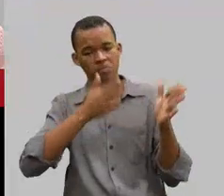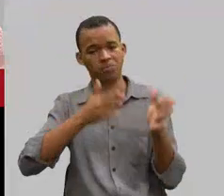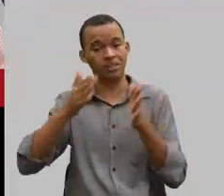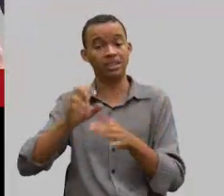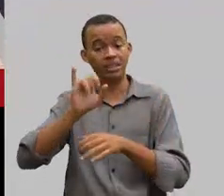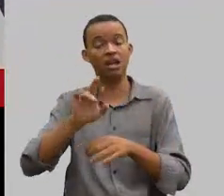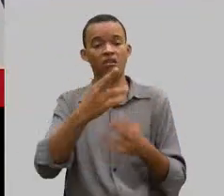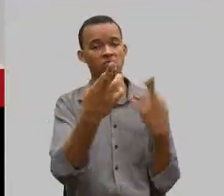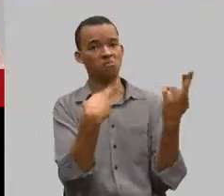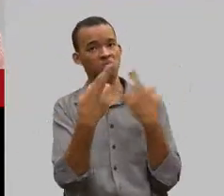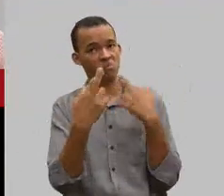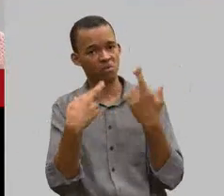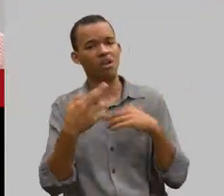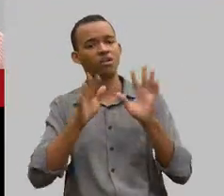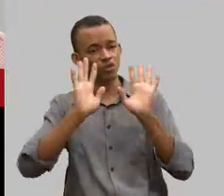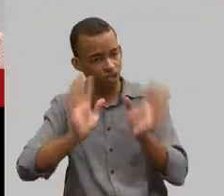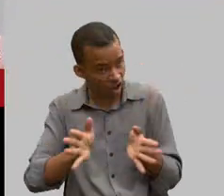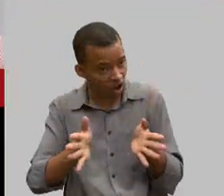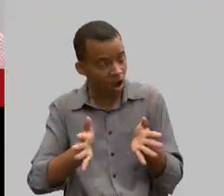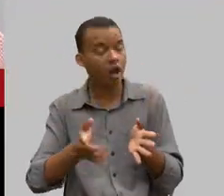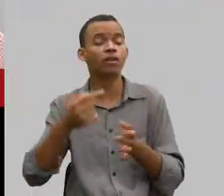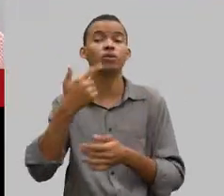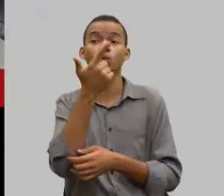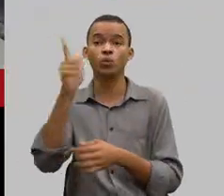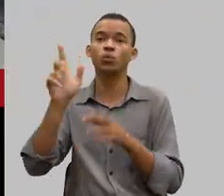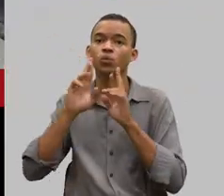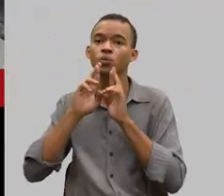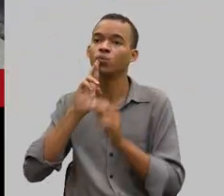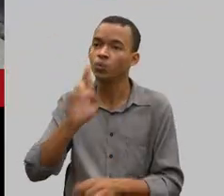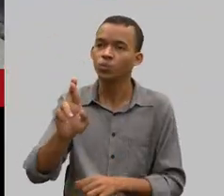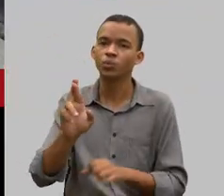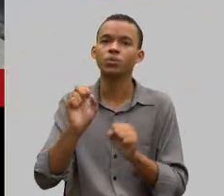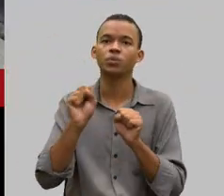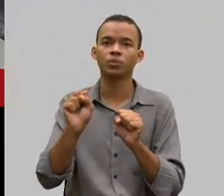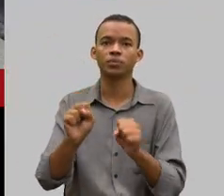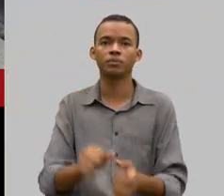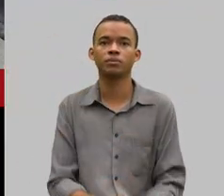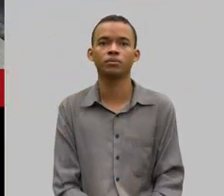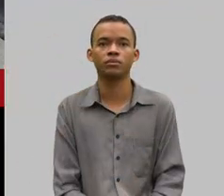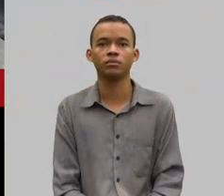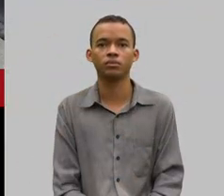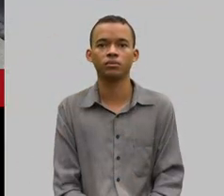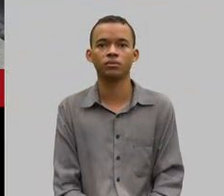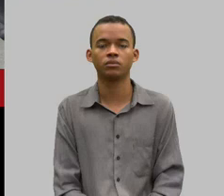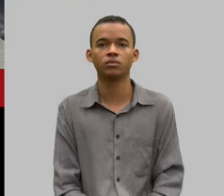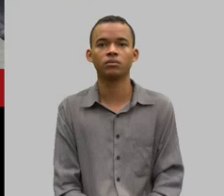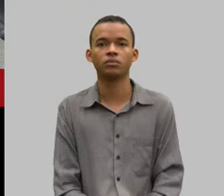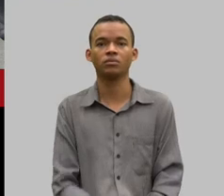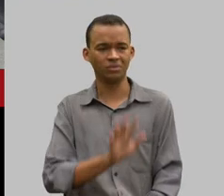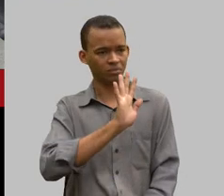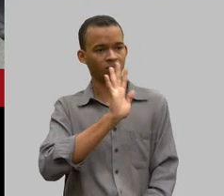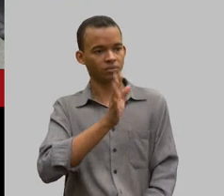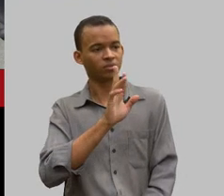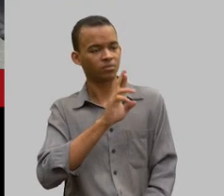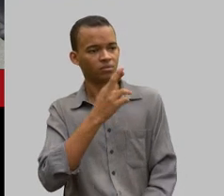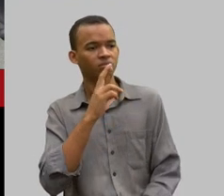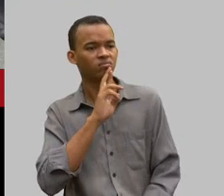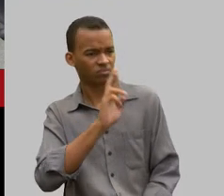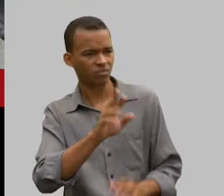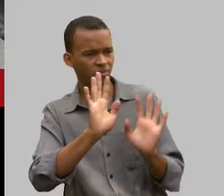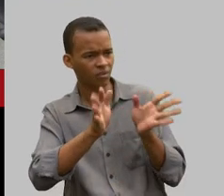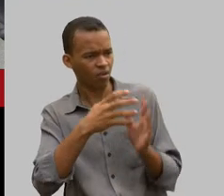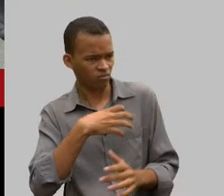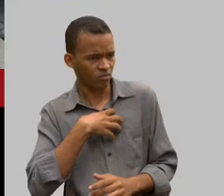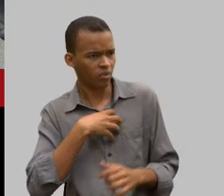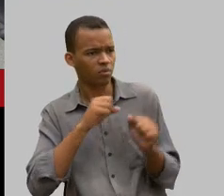respondeu as minhas perguntas tem o próximo colega responder já se sente atendida já me sinto Não precisa eu já me sinto a gente pode